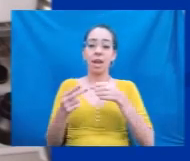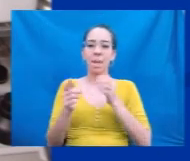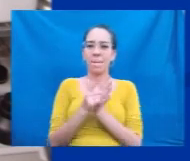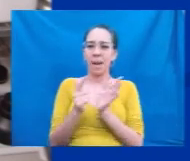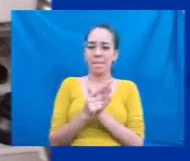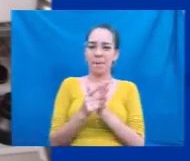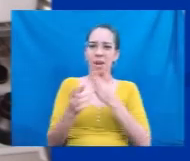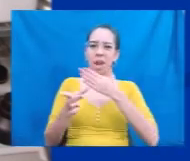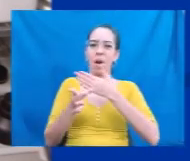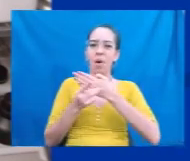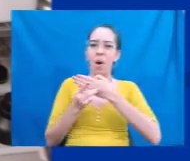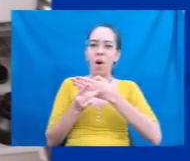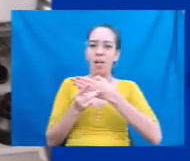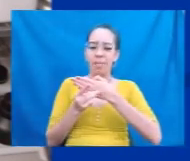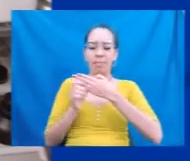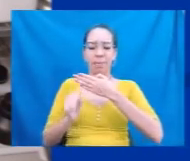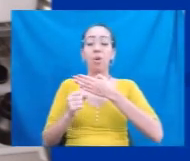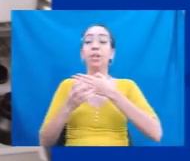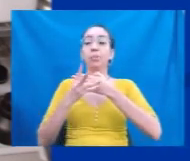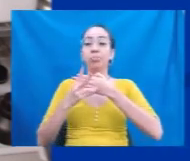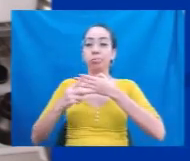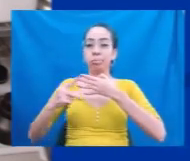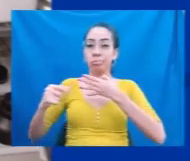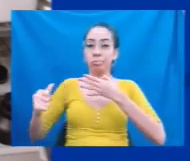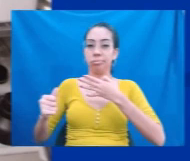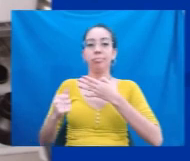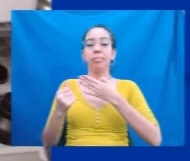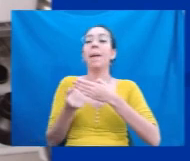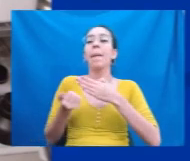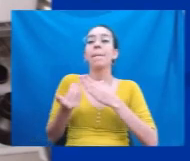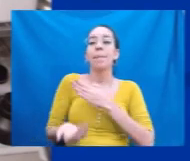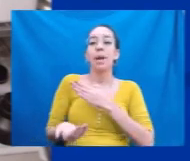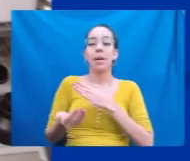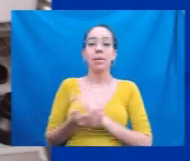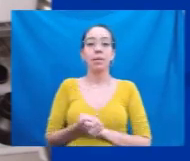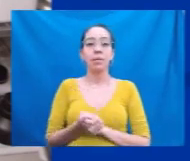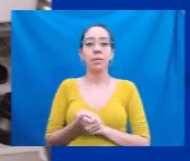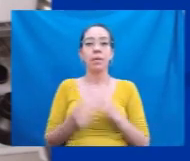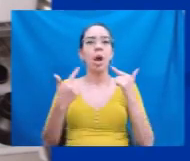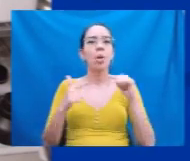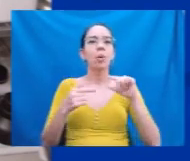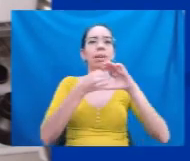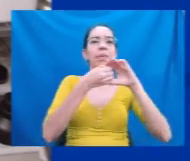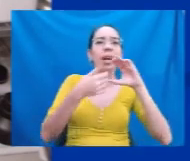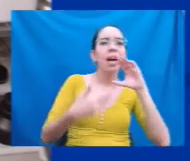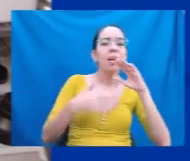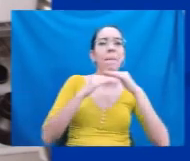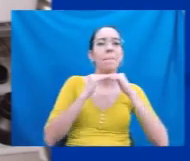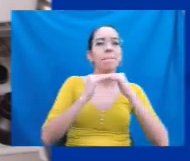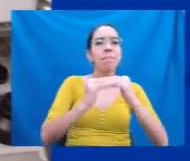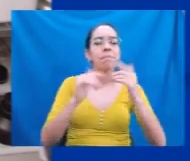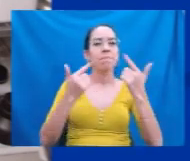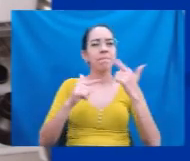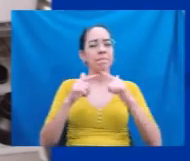etiquetas que não estão bem coladas podem se despregar. Vocês vejam, né? Tudo aqui realmente você vê que não tem um critério, né? Ela